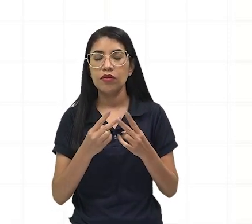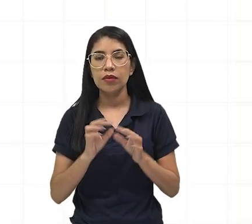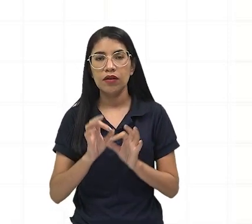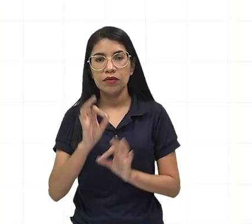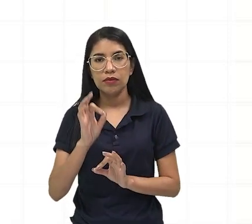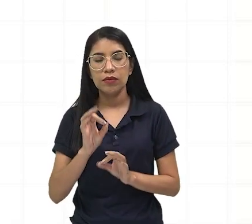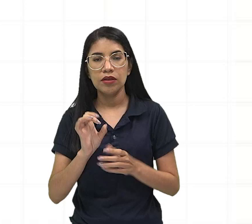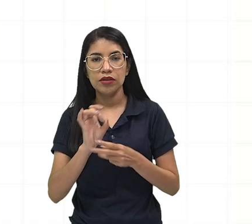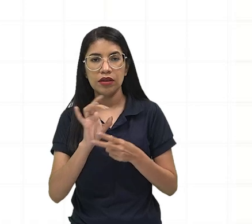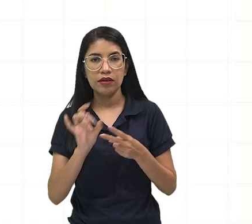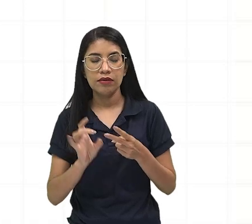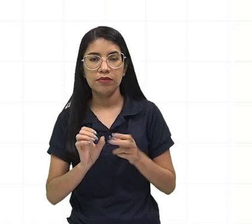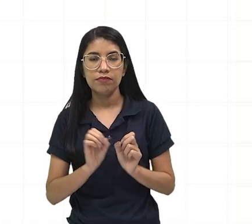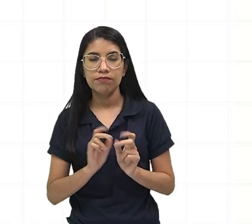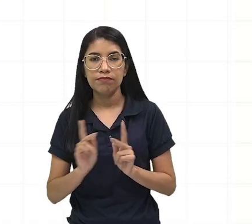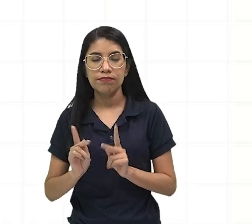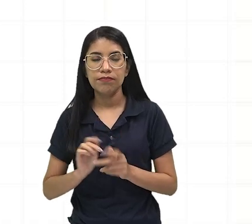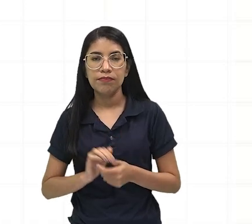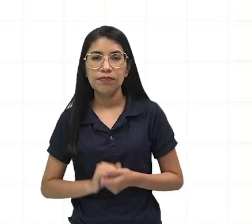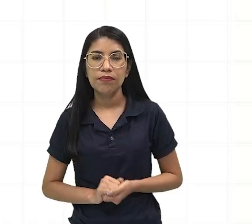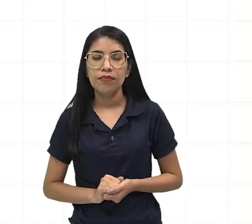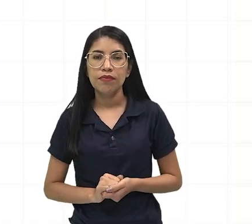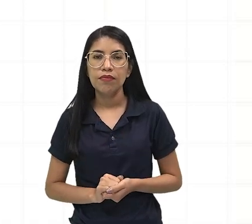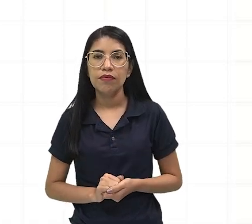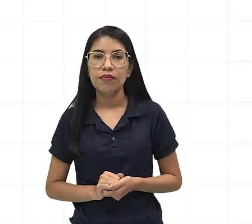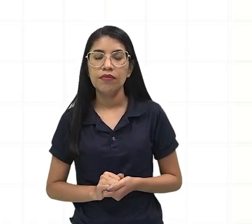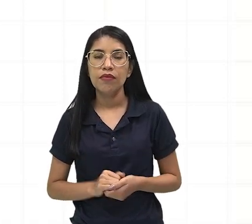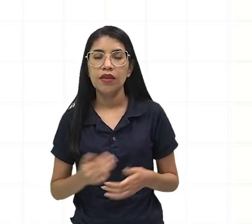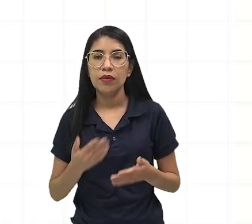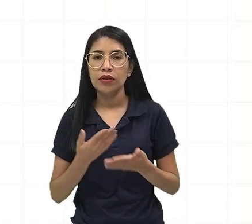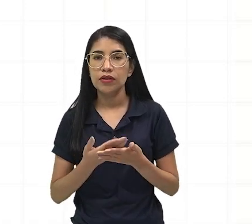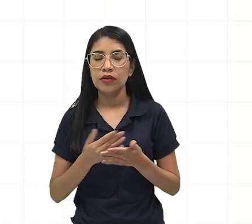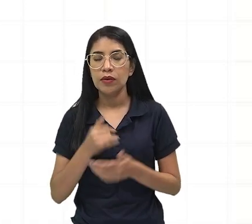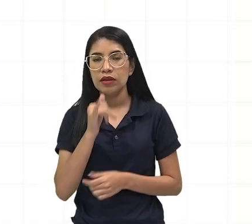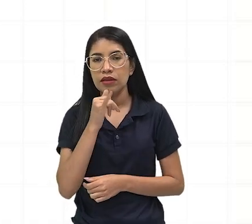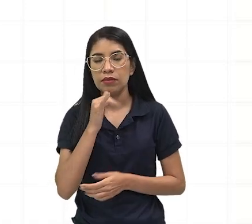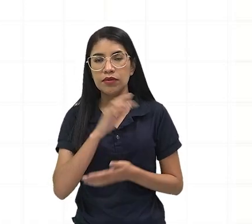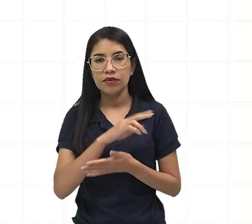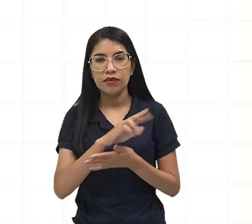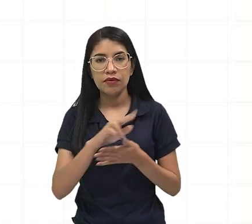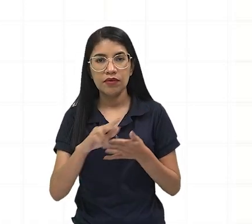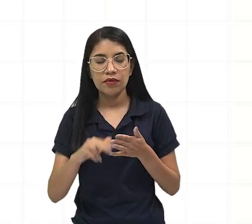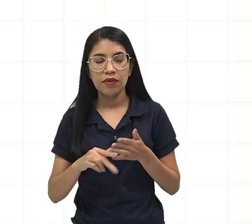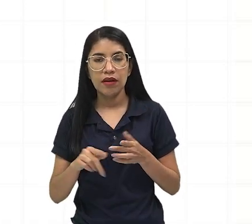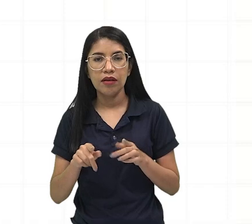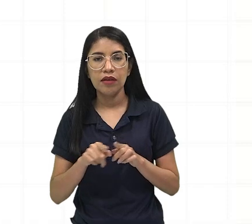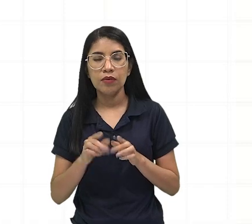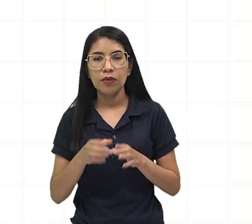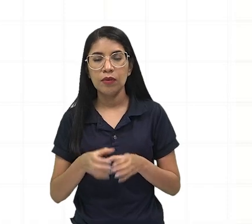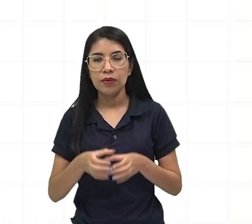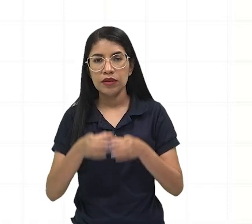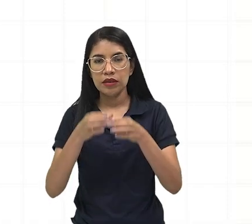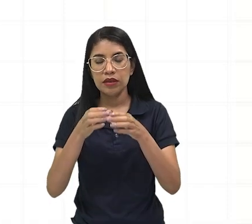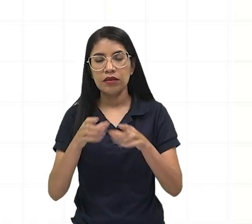metros. Muito bem. Vimos aí vários exemplos lidando com